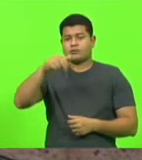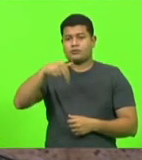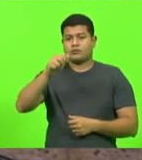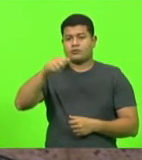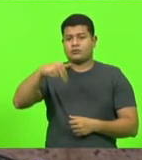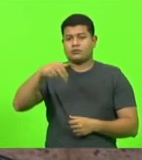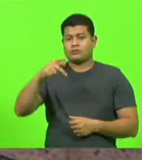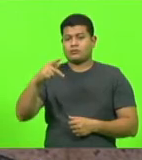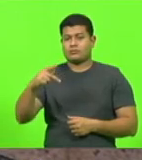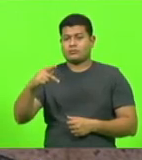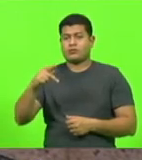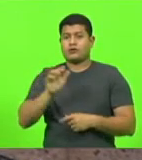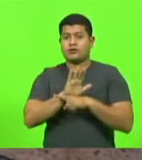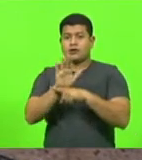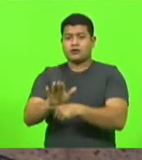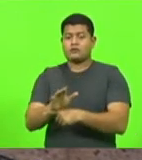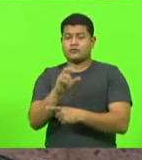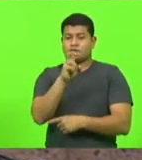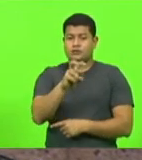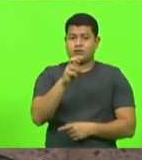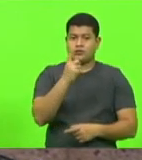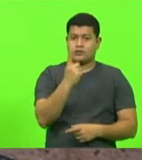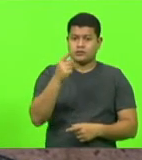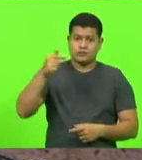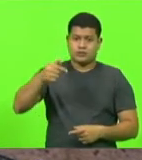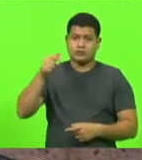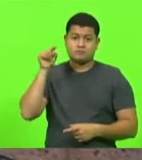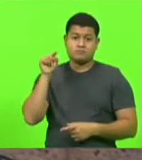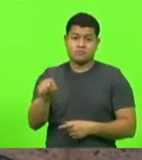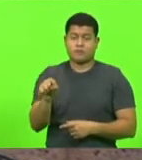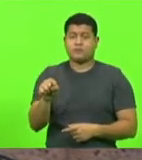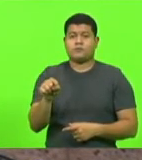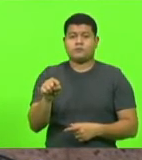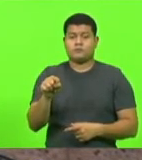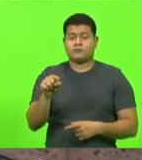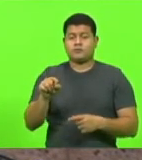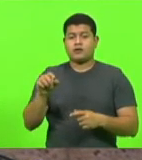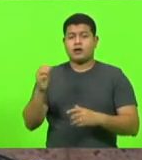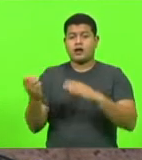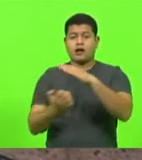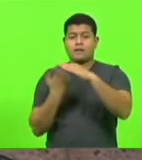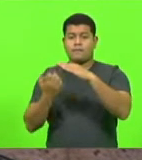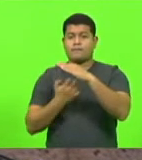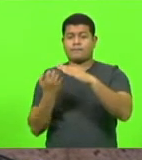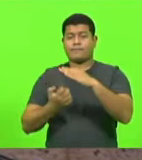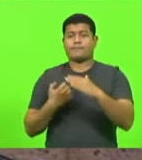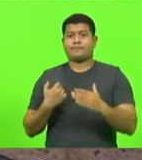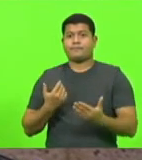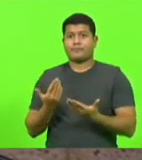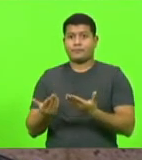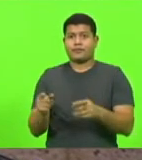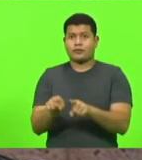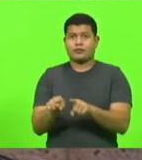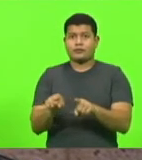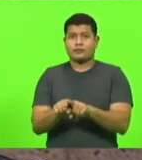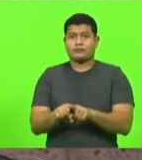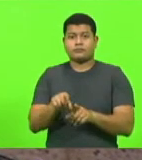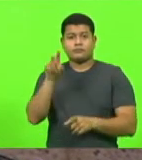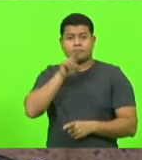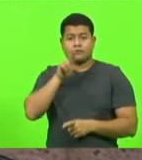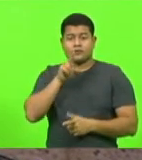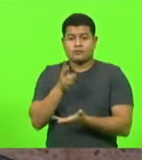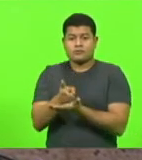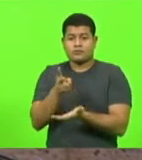socorreu 517 mil empresas, e o benefício emergencial de preservação do emprego